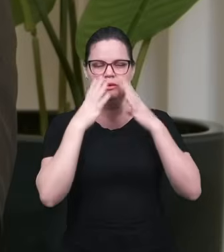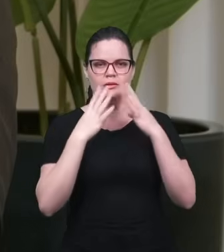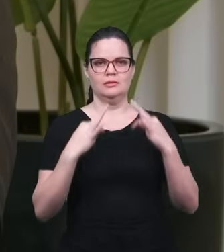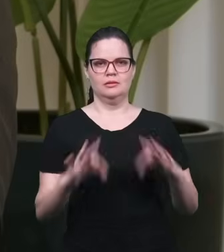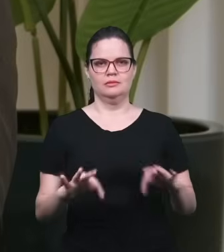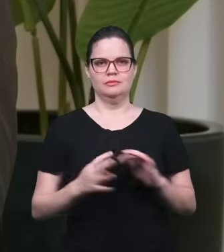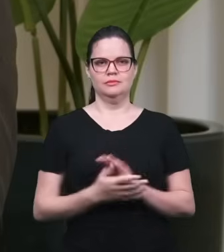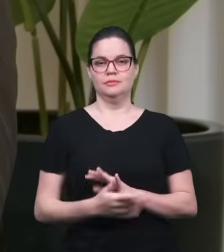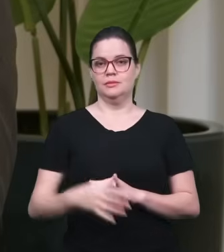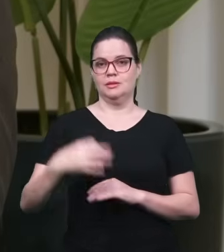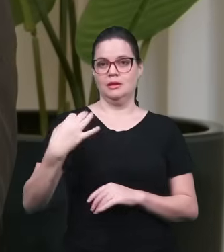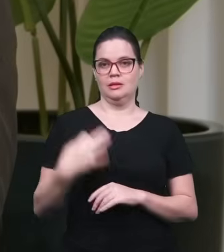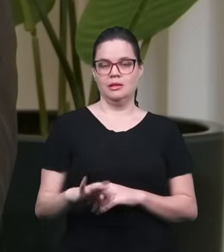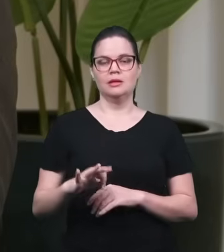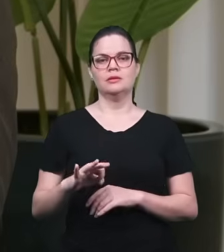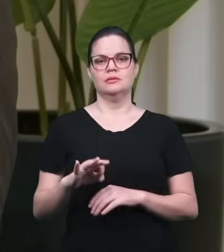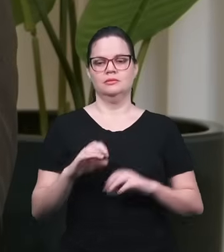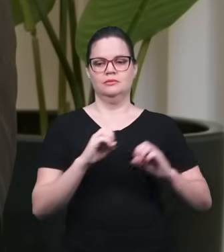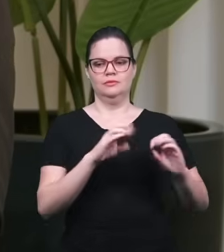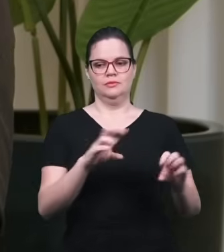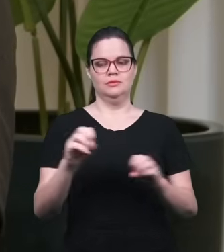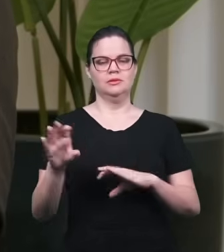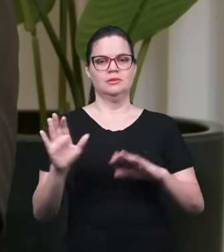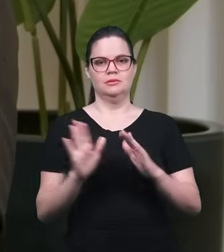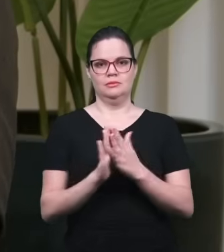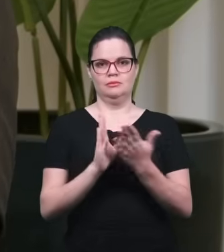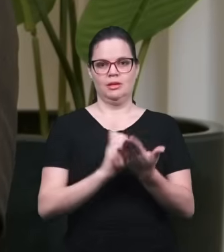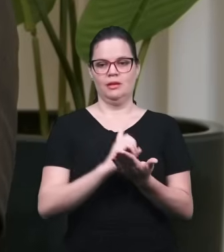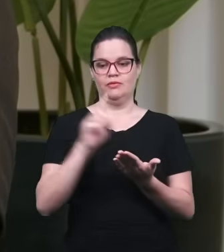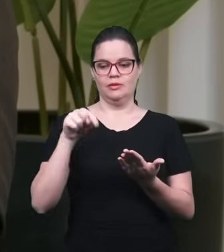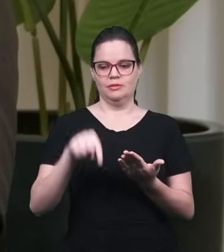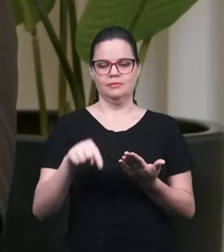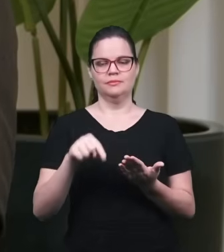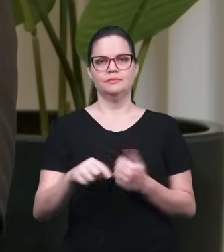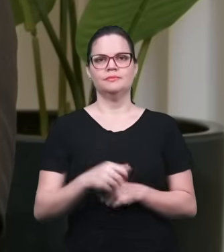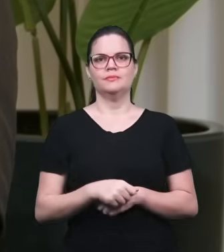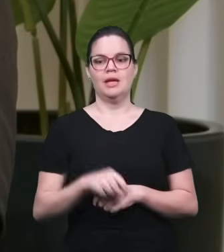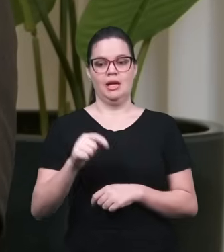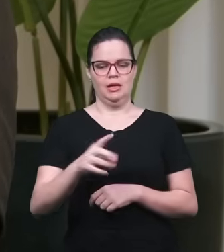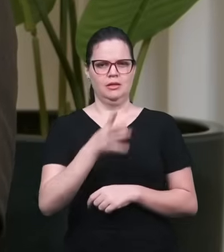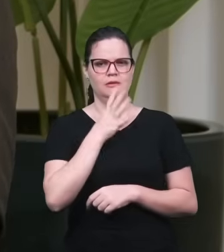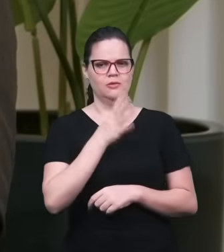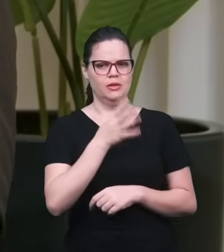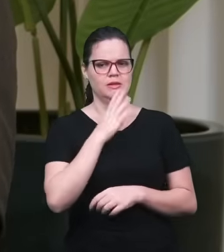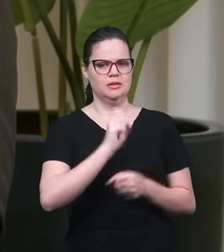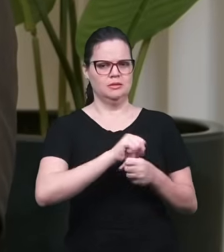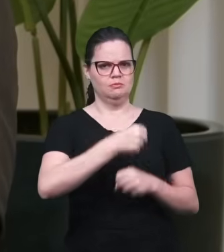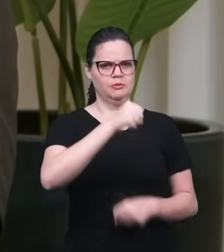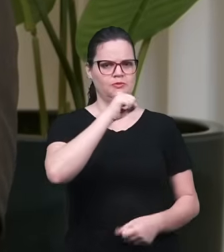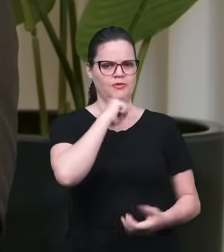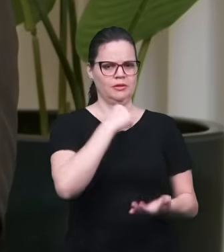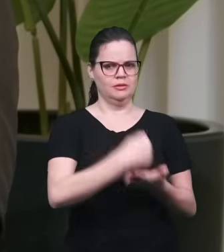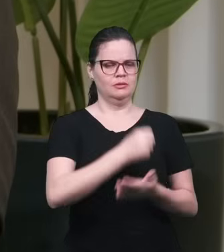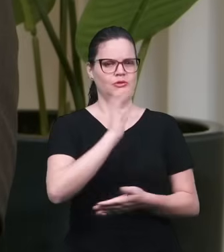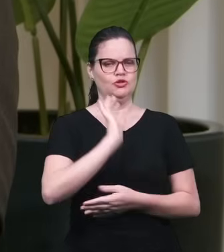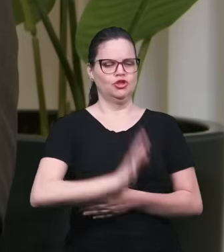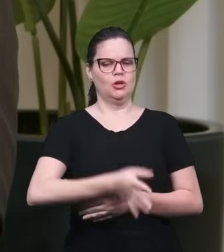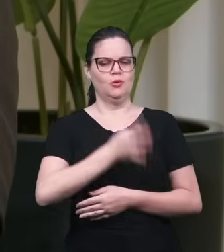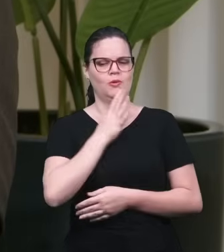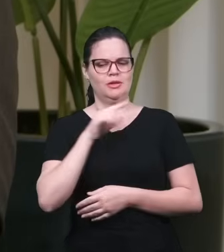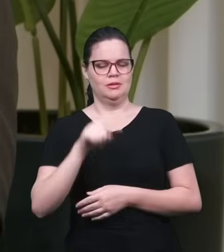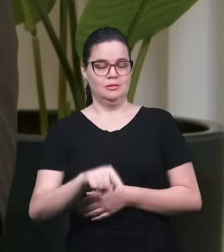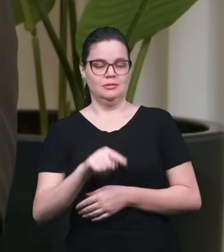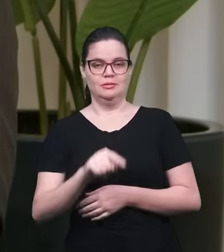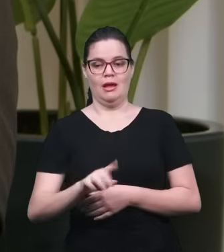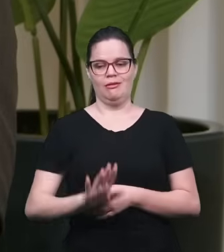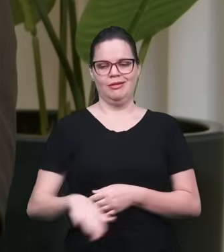certamente o ensino da palavra, porque ele conhecia as Sagradas Escrituras desde pequeno. Glória a Deus. Que bênção.